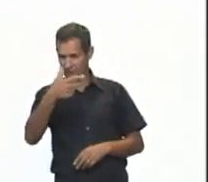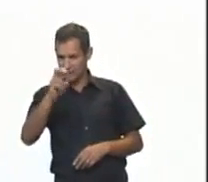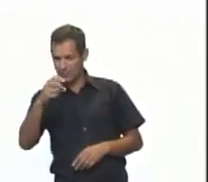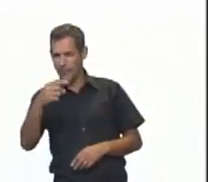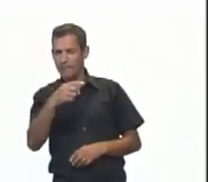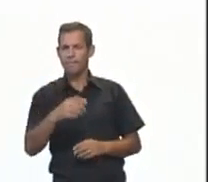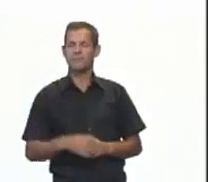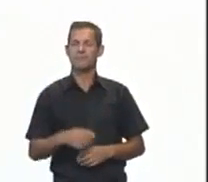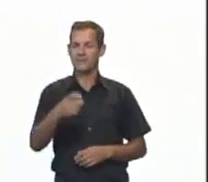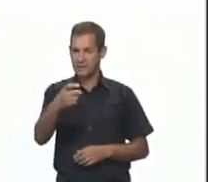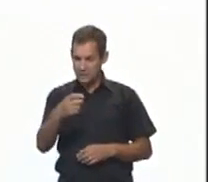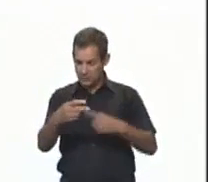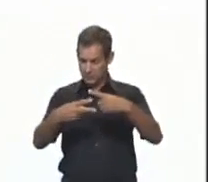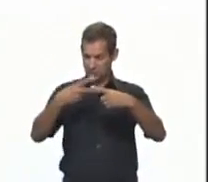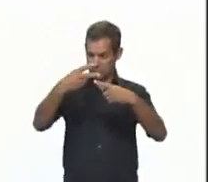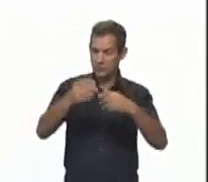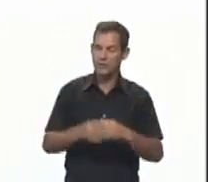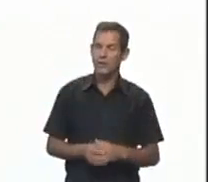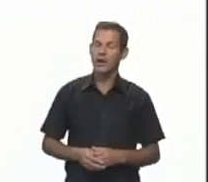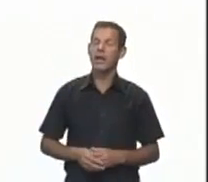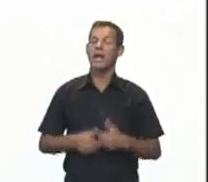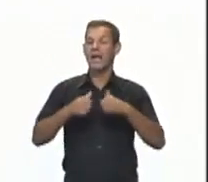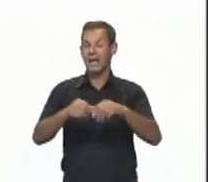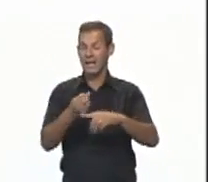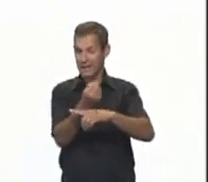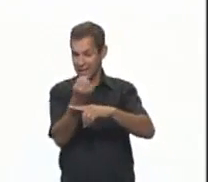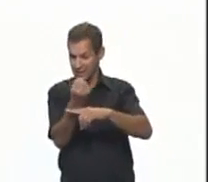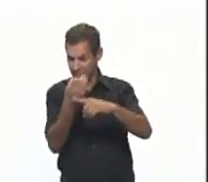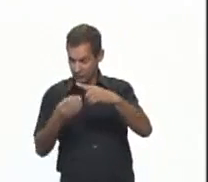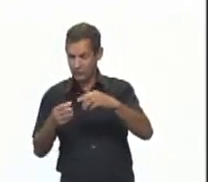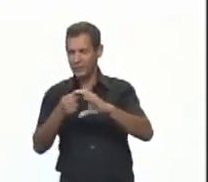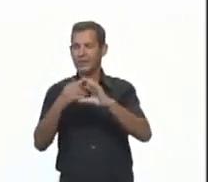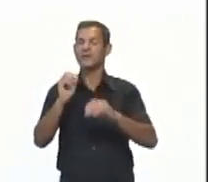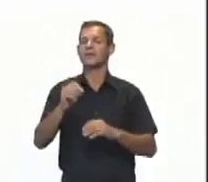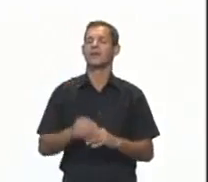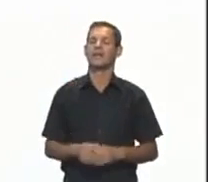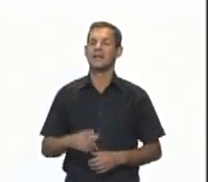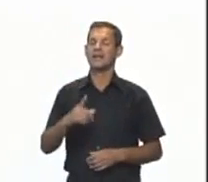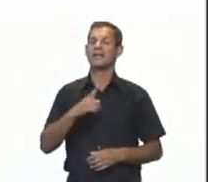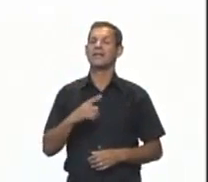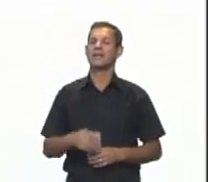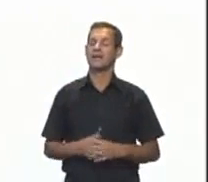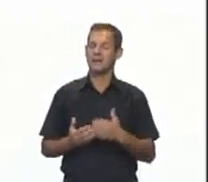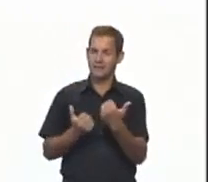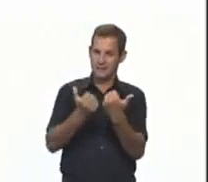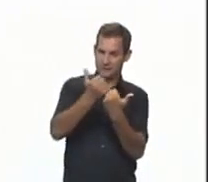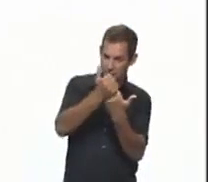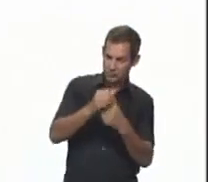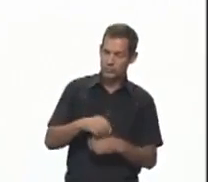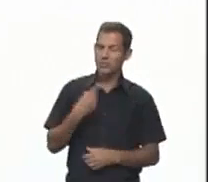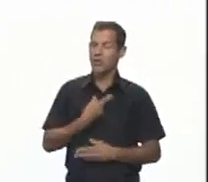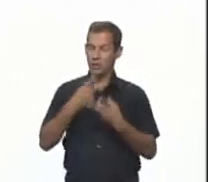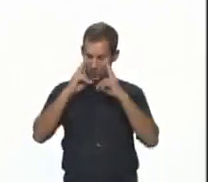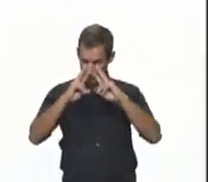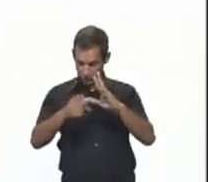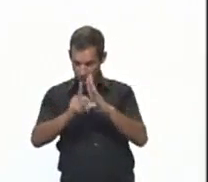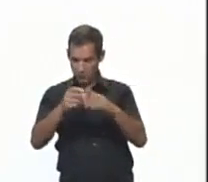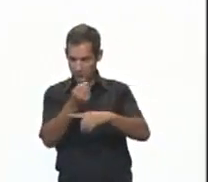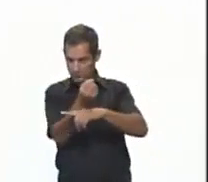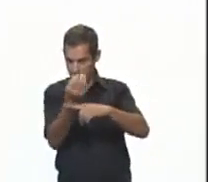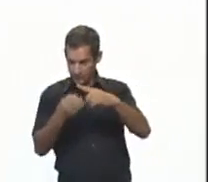30,25 menos x ao quadrado. E essa função, ela tem cara de quem? Ela tem cara lá da função que nós acabamos de